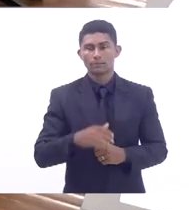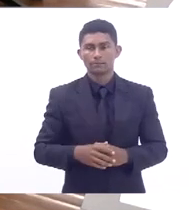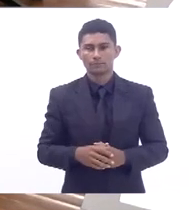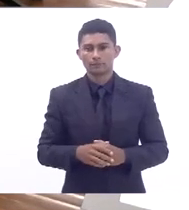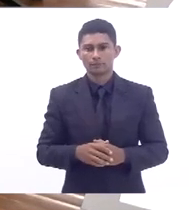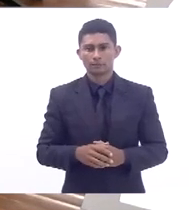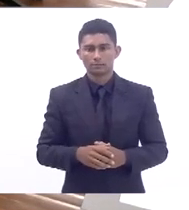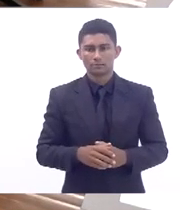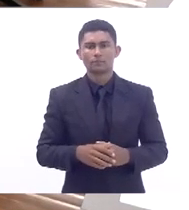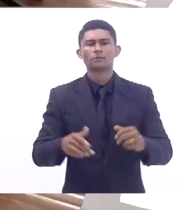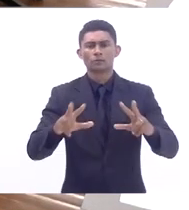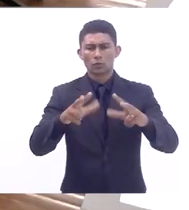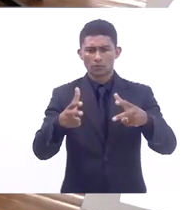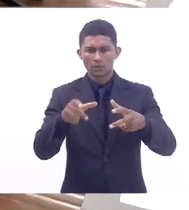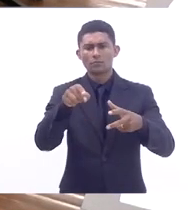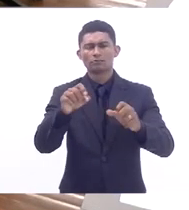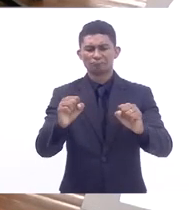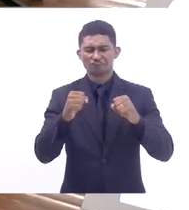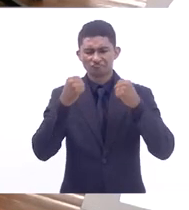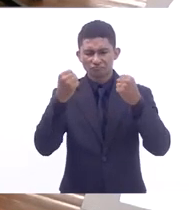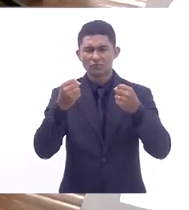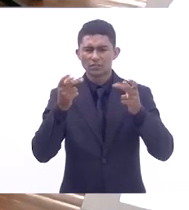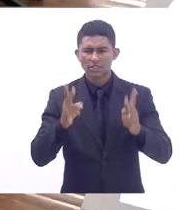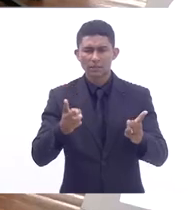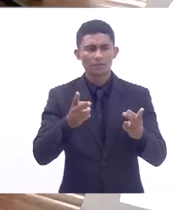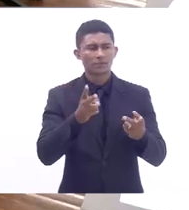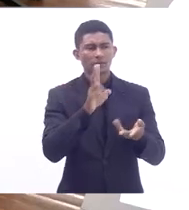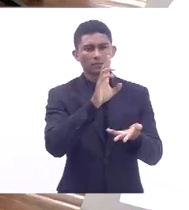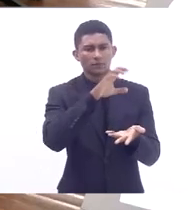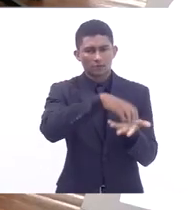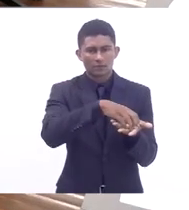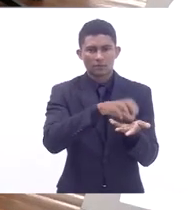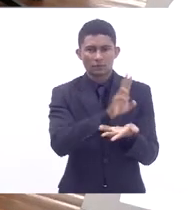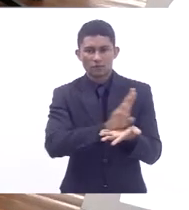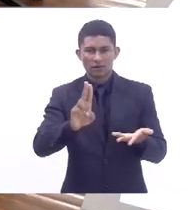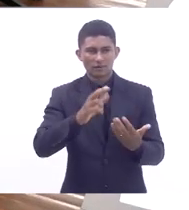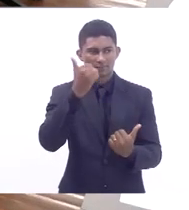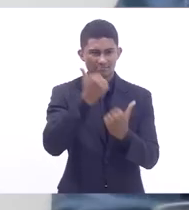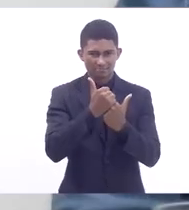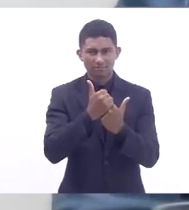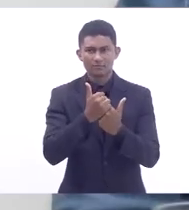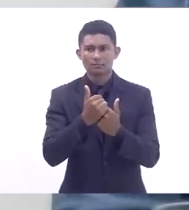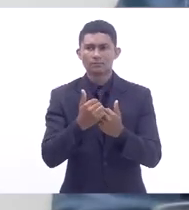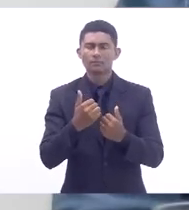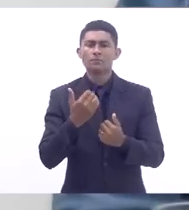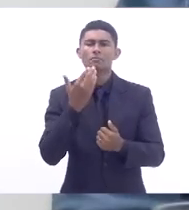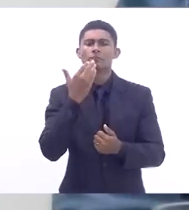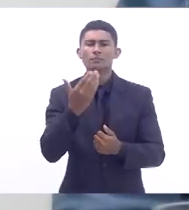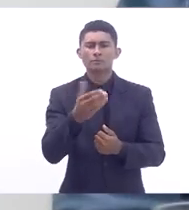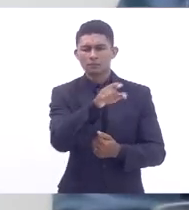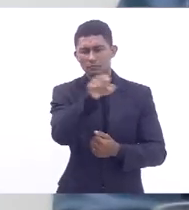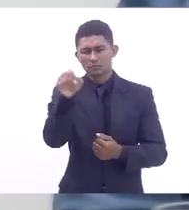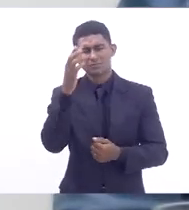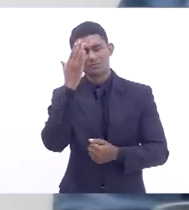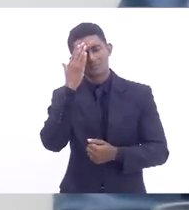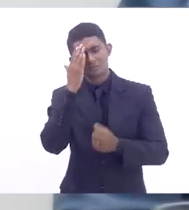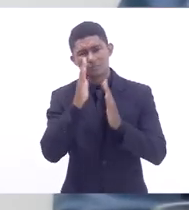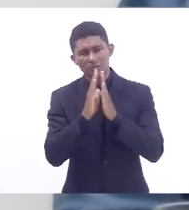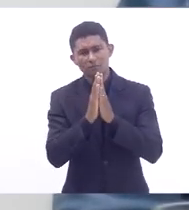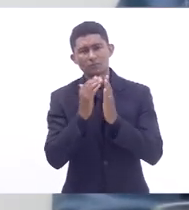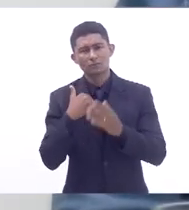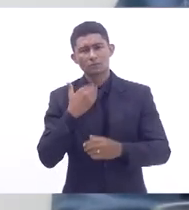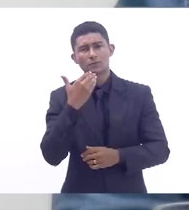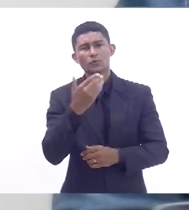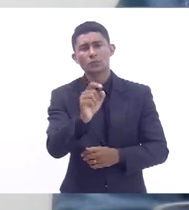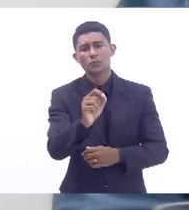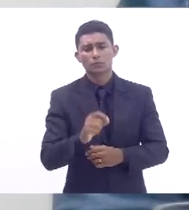e tem se esforçado bastante defesa da nossa universidade que eu não sei como funciona mas você sabe muito bem